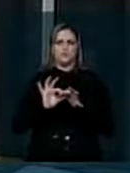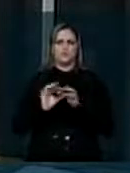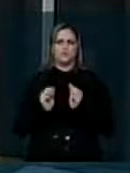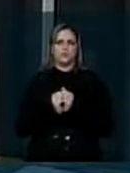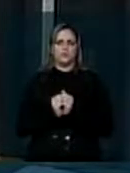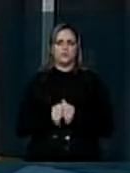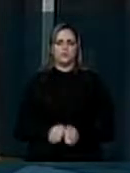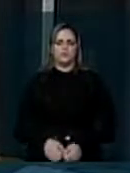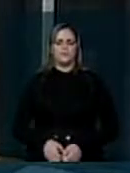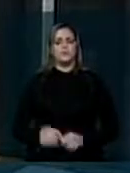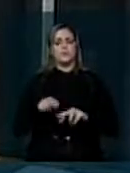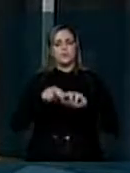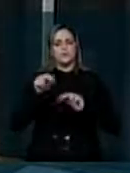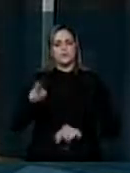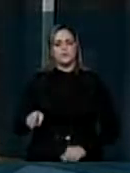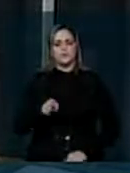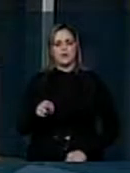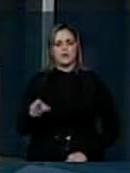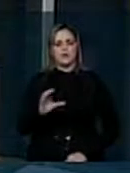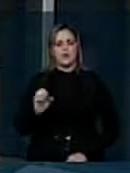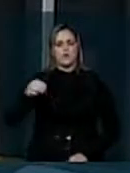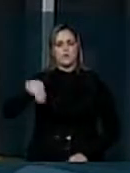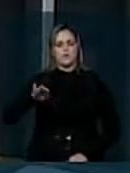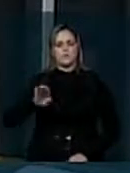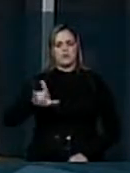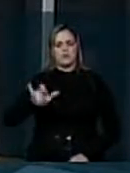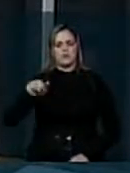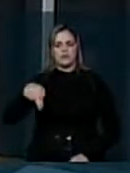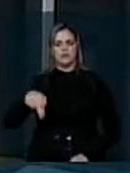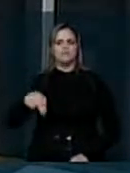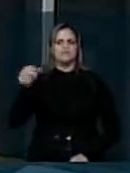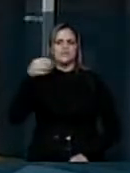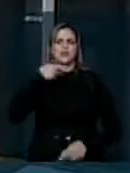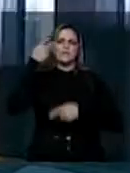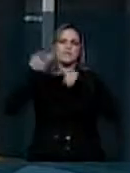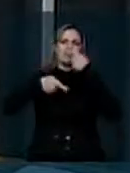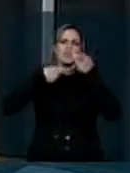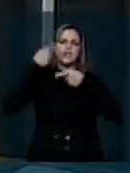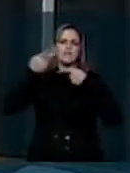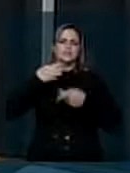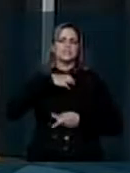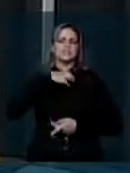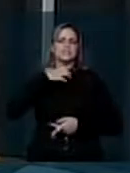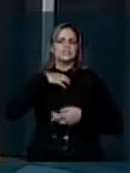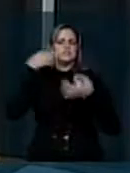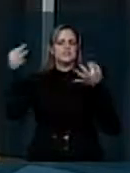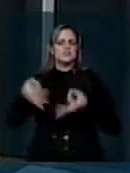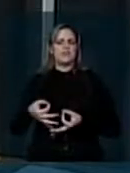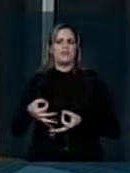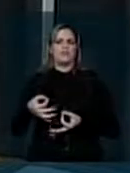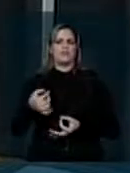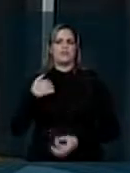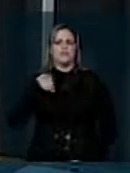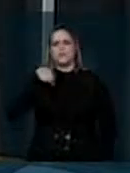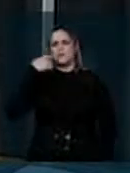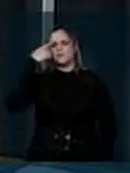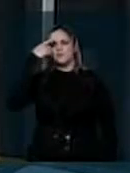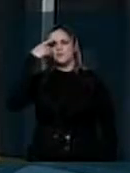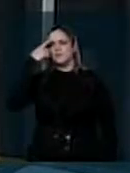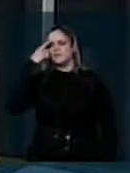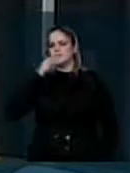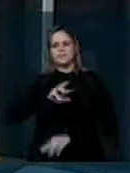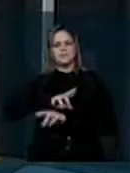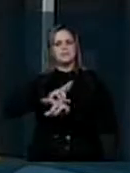que Comblan soube dizer isso de uma maneira que eu diria